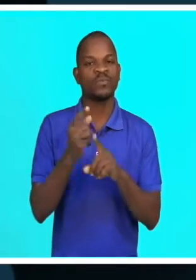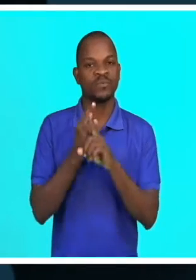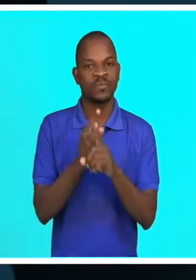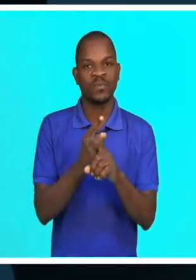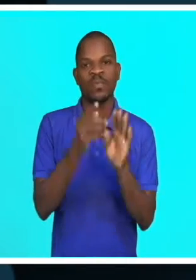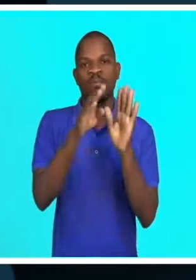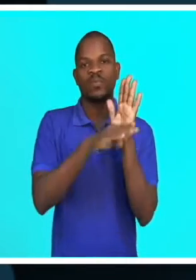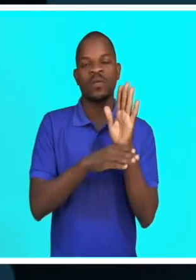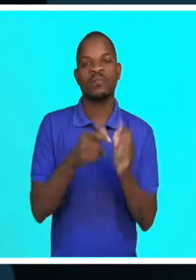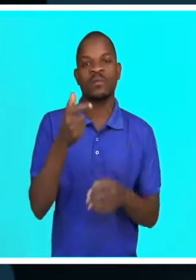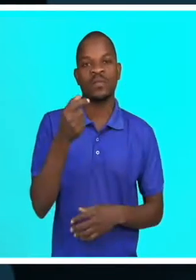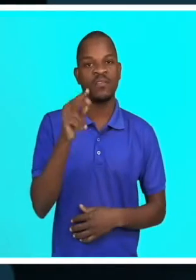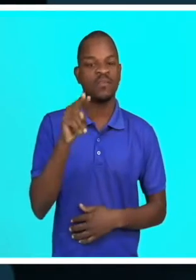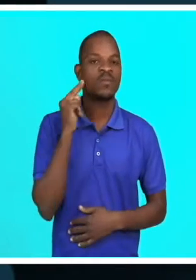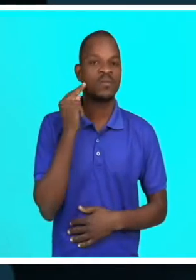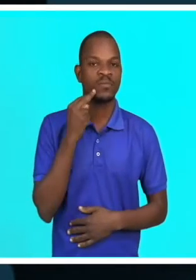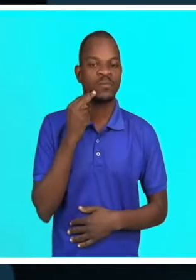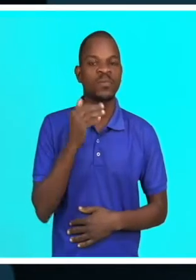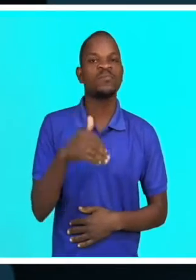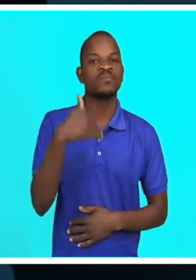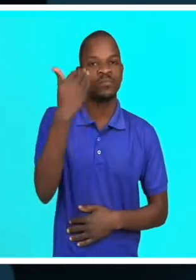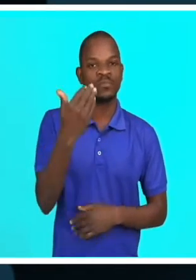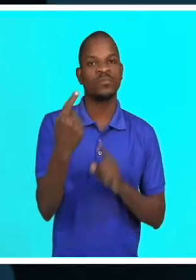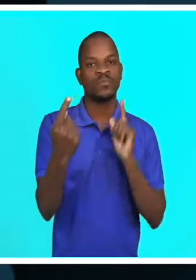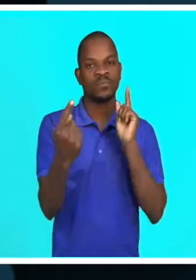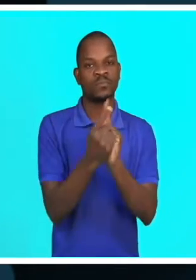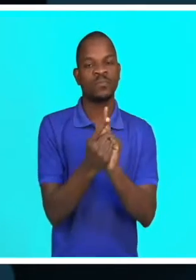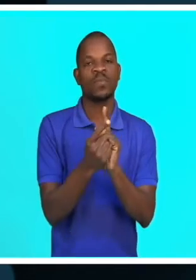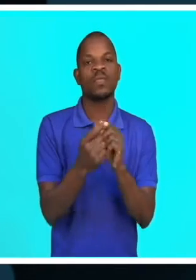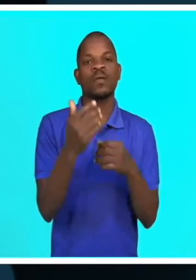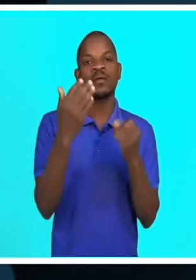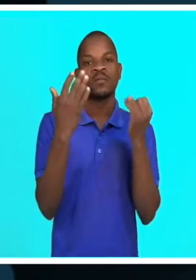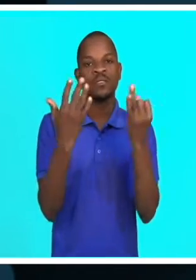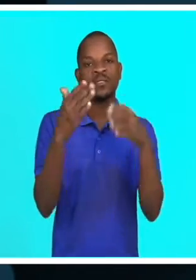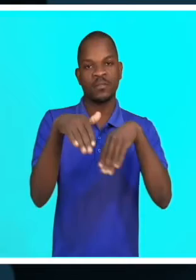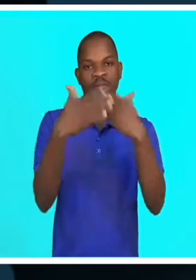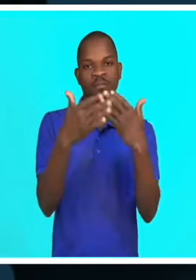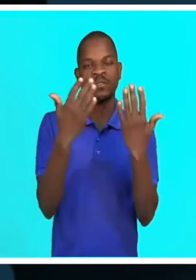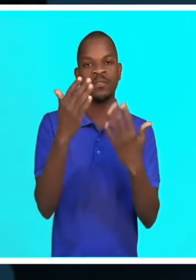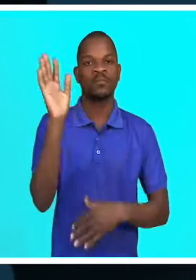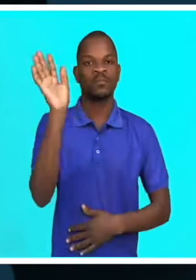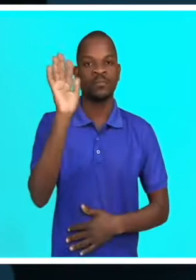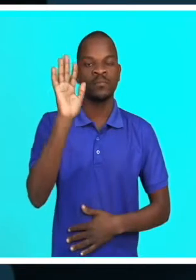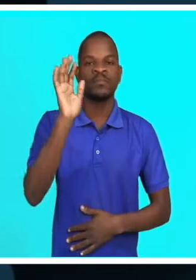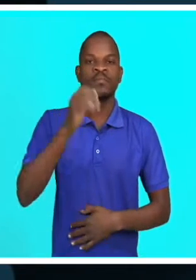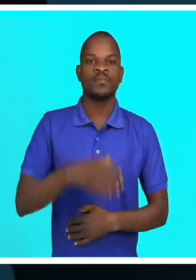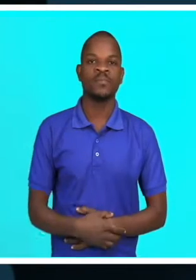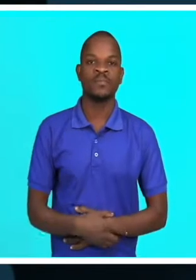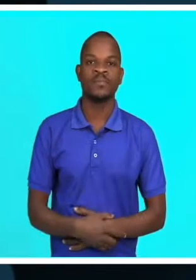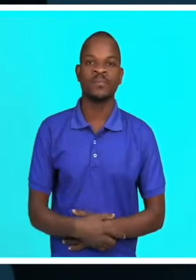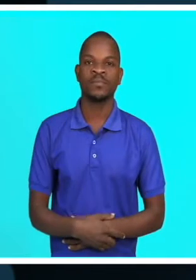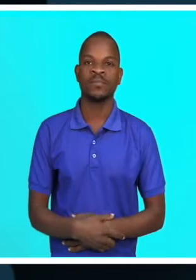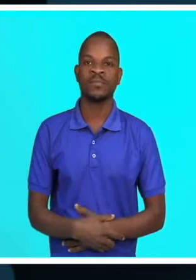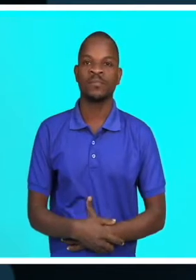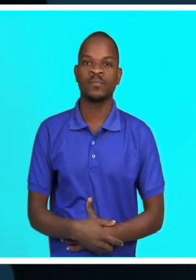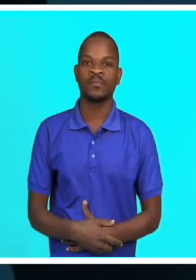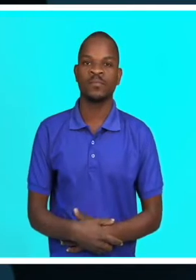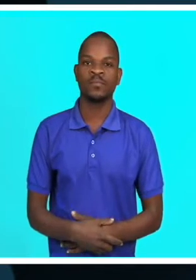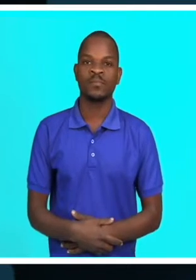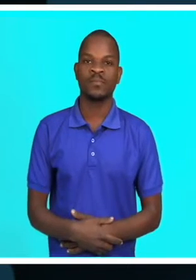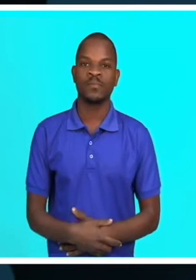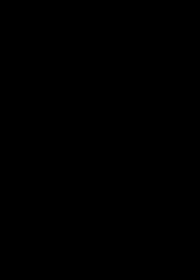amigo telespectador, que esteve na nossa companhia. Continua a acompanhar o programa da TV Sordo. Nós voltamos daqui